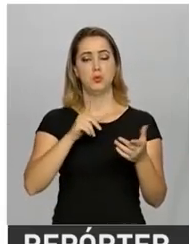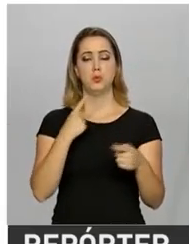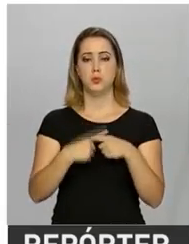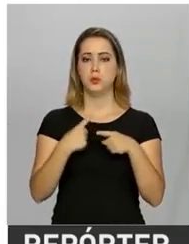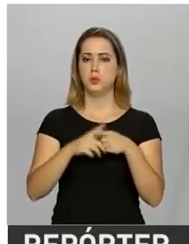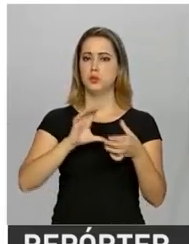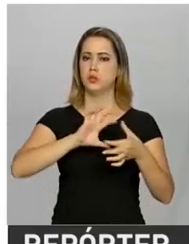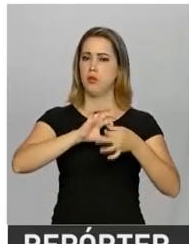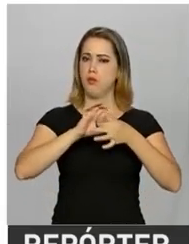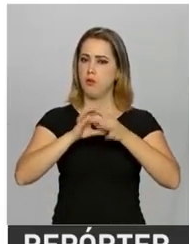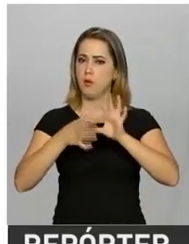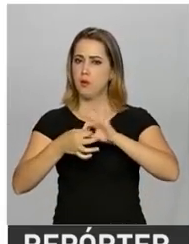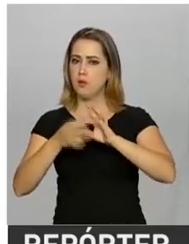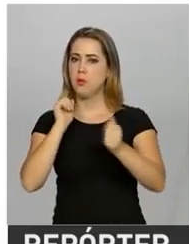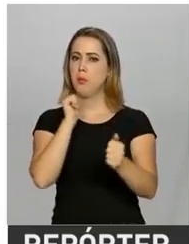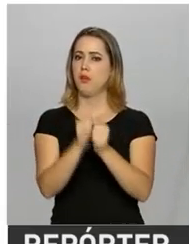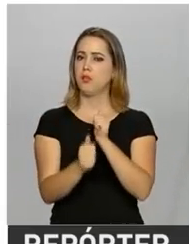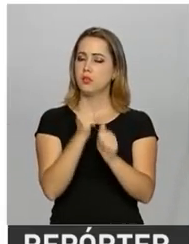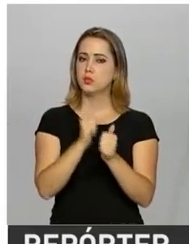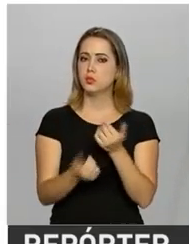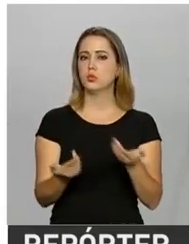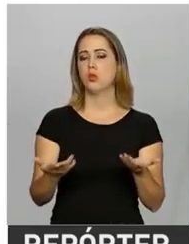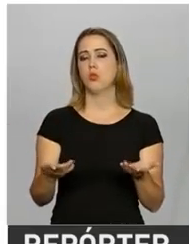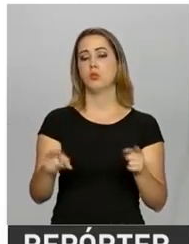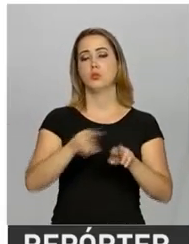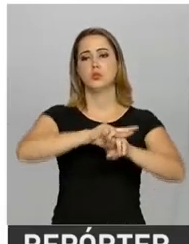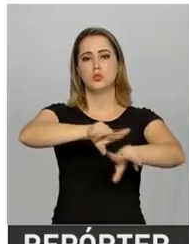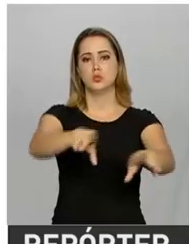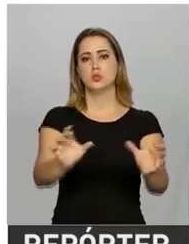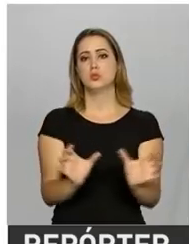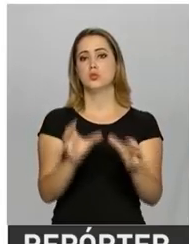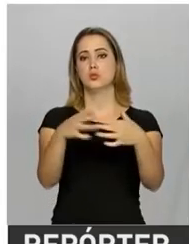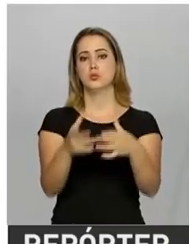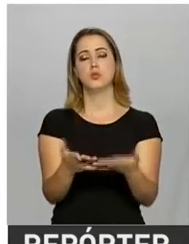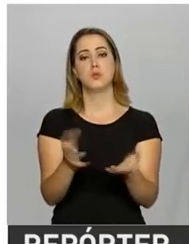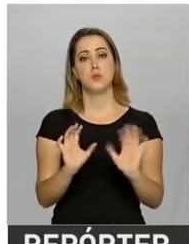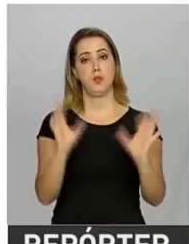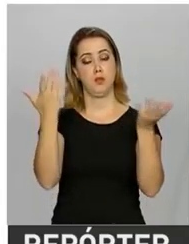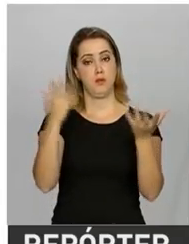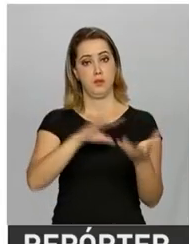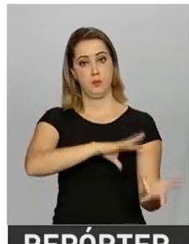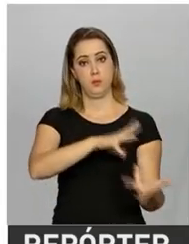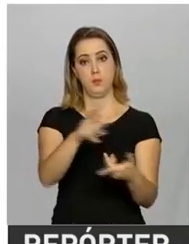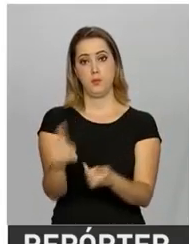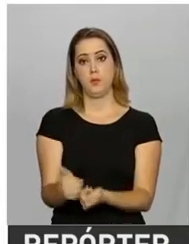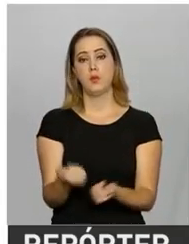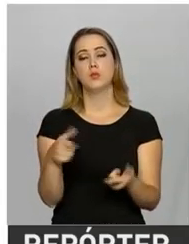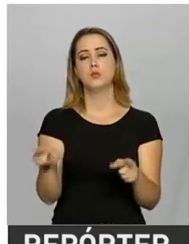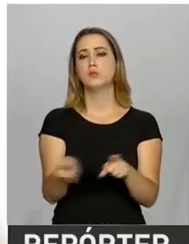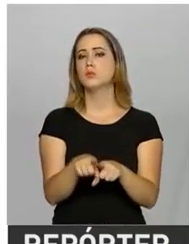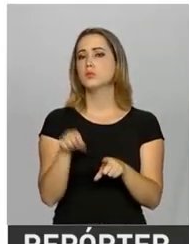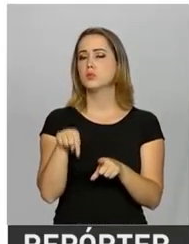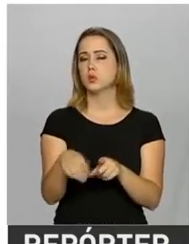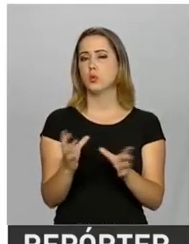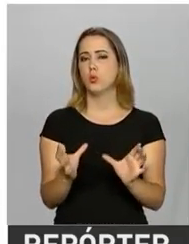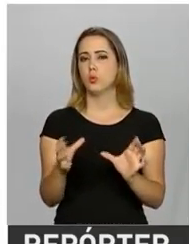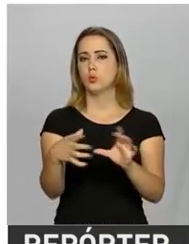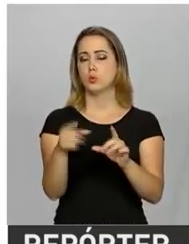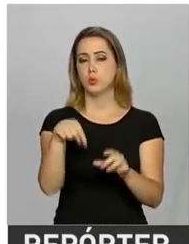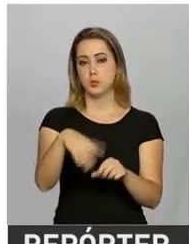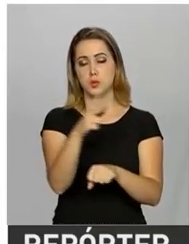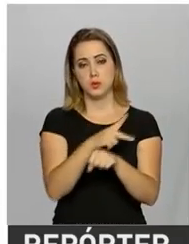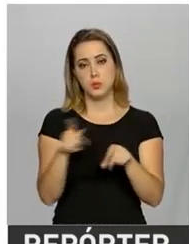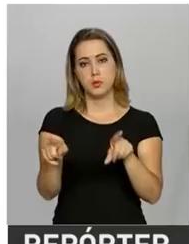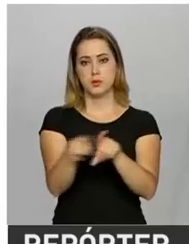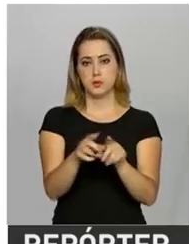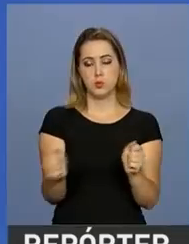Mundo olimpíada e que funcionou muito bem com órgãos articulados nacional e internacionalmente ou